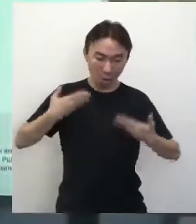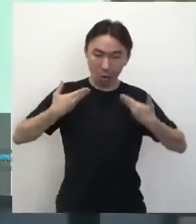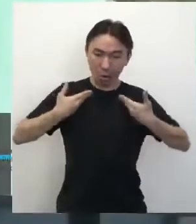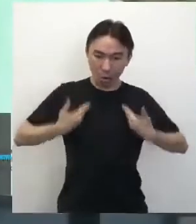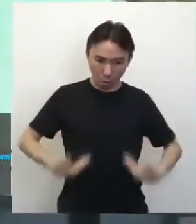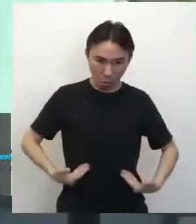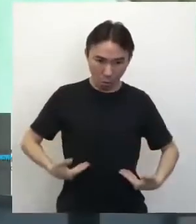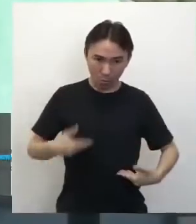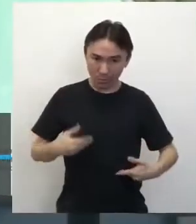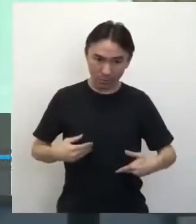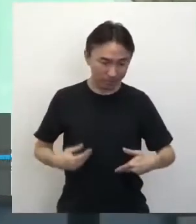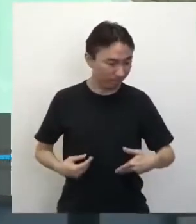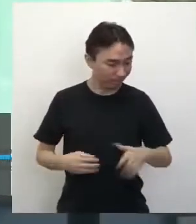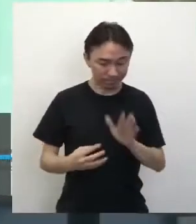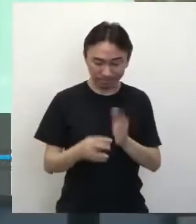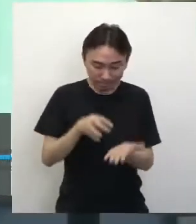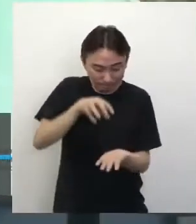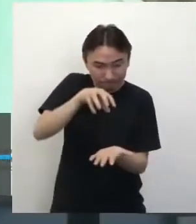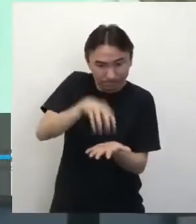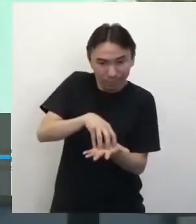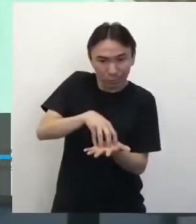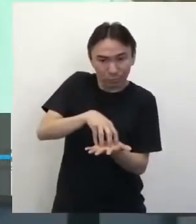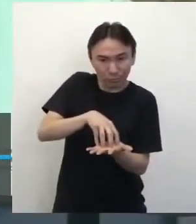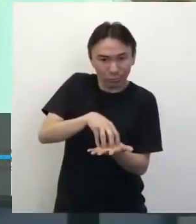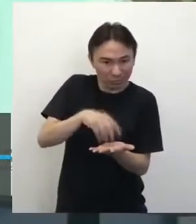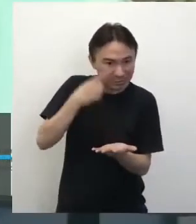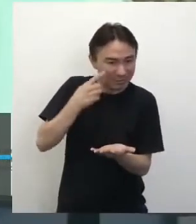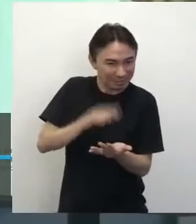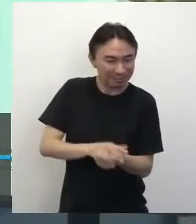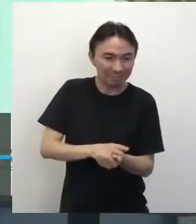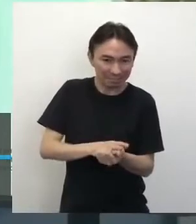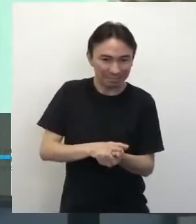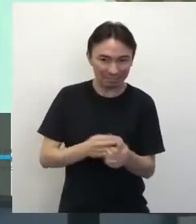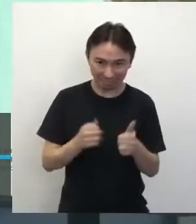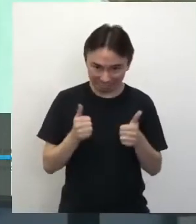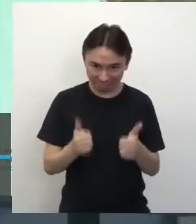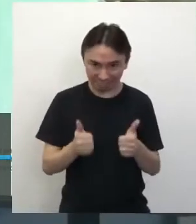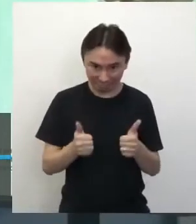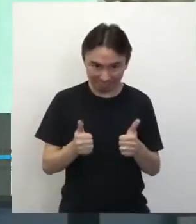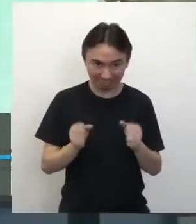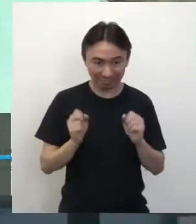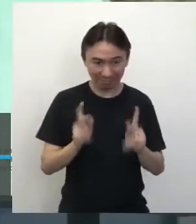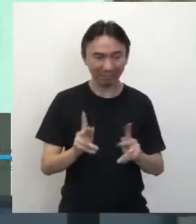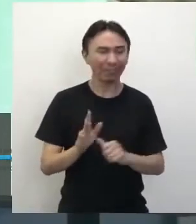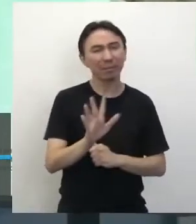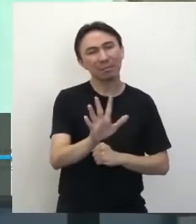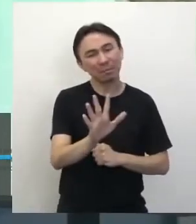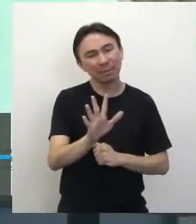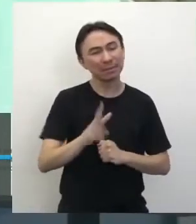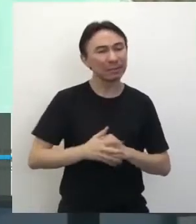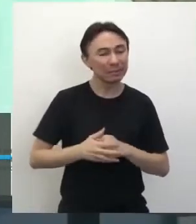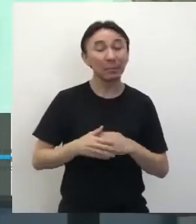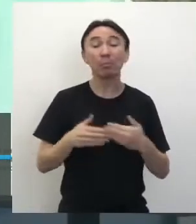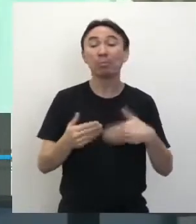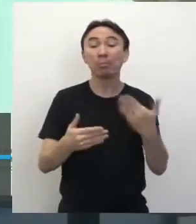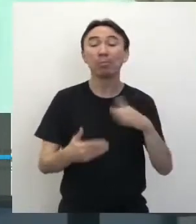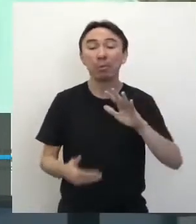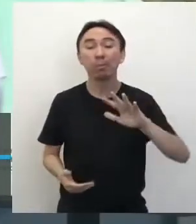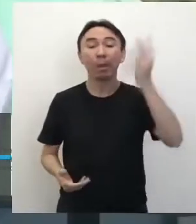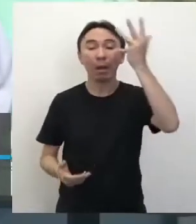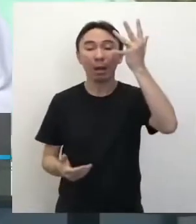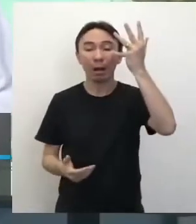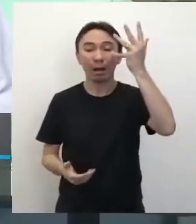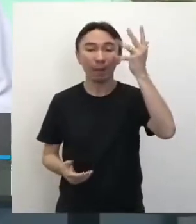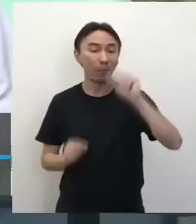favor. Ele está no centro do corpo, então é o sistema nervoso central, tá ok? Aí o que vai acontecer?